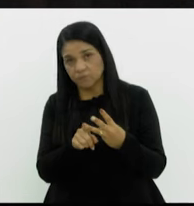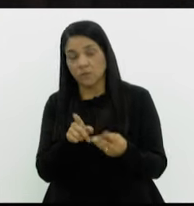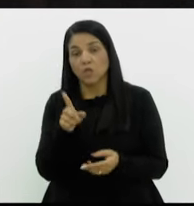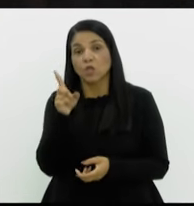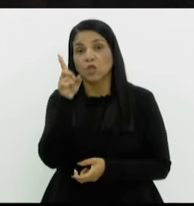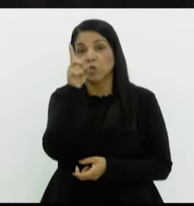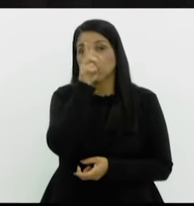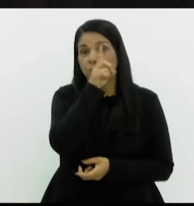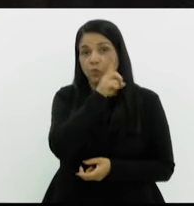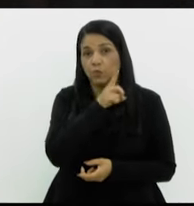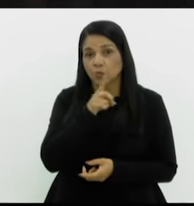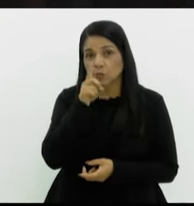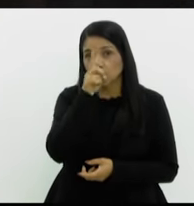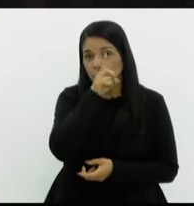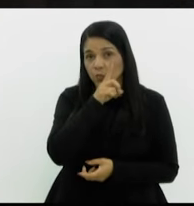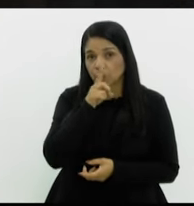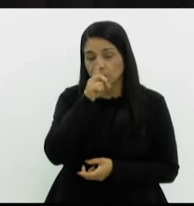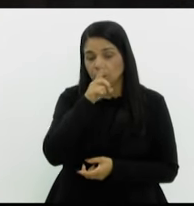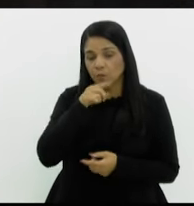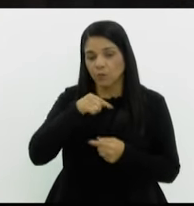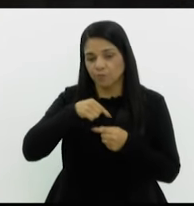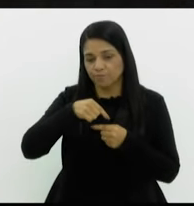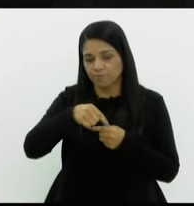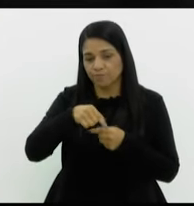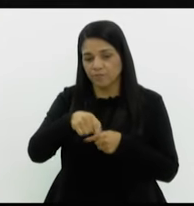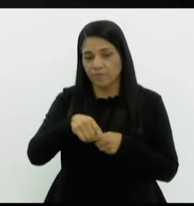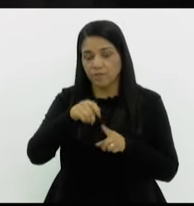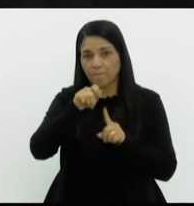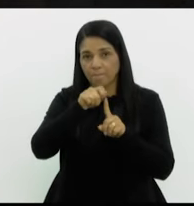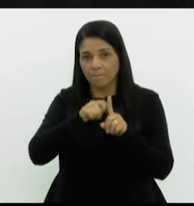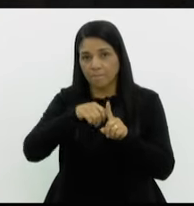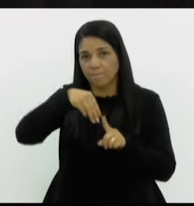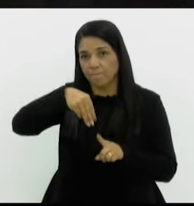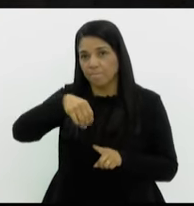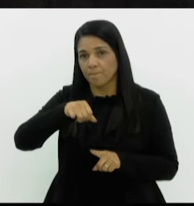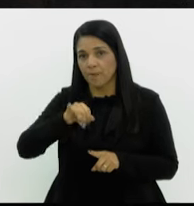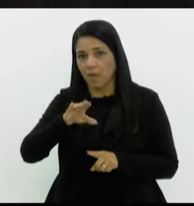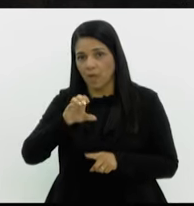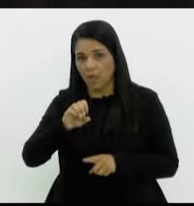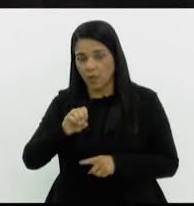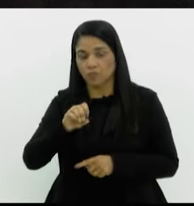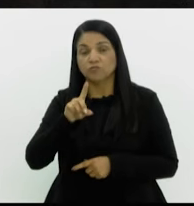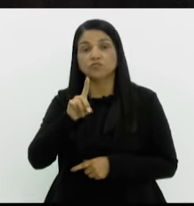domingo, segundo domingo de maio, é Dia das Mães.